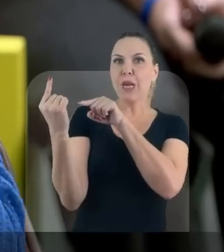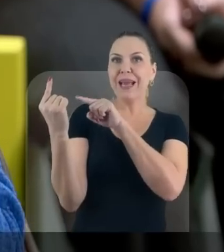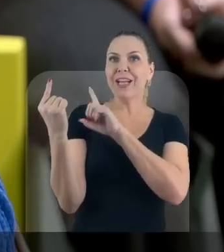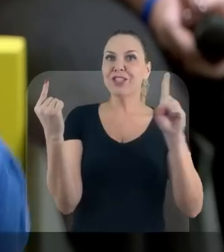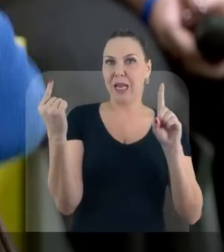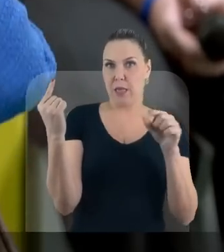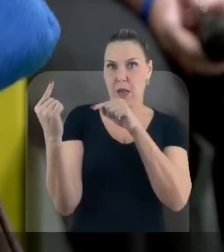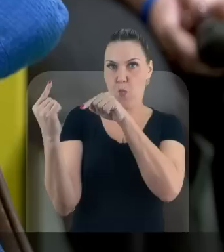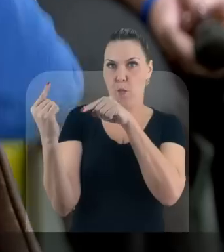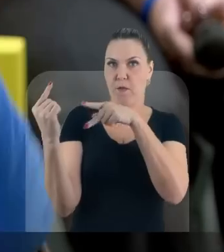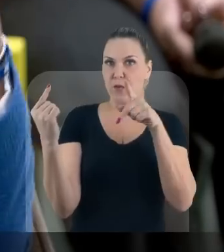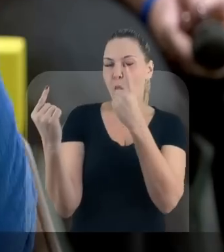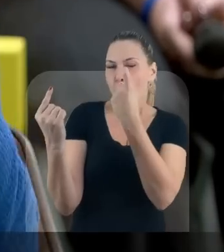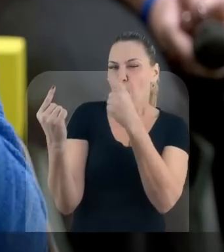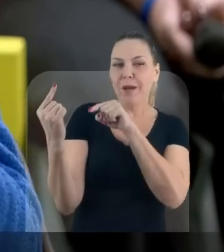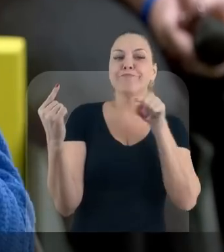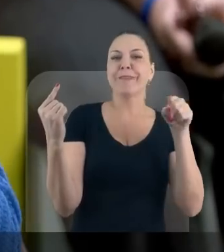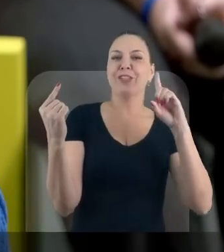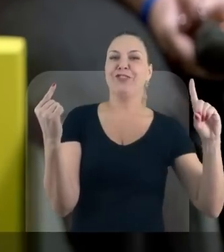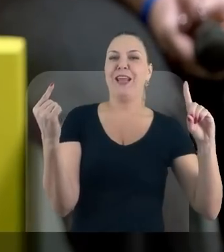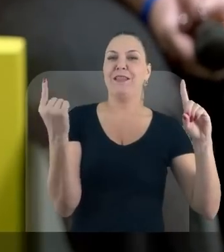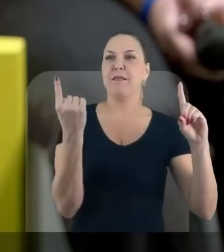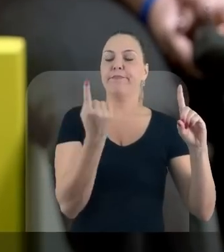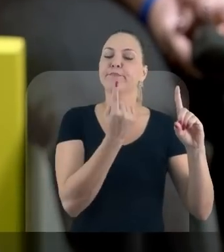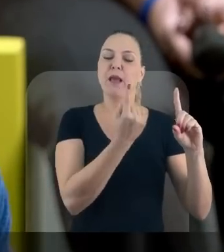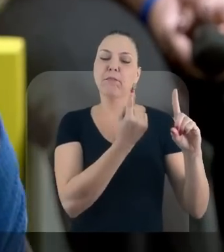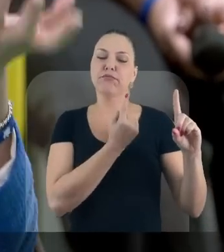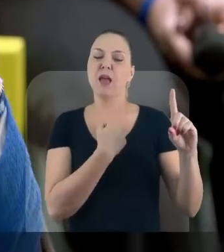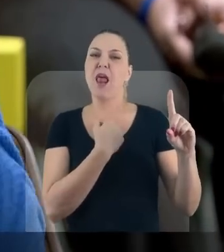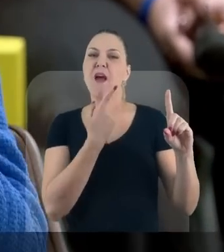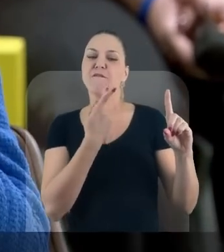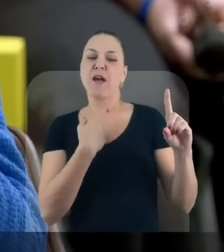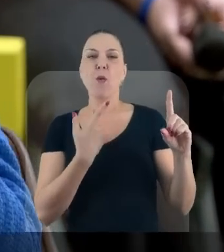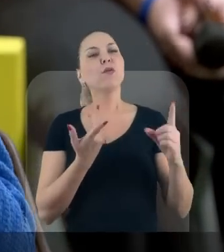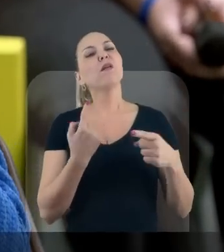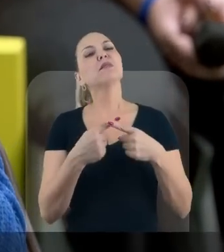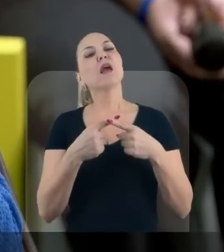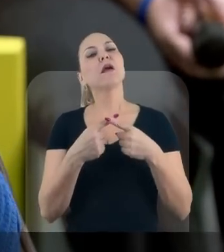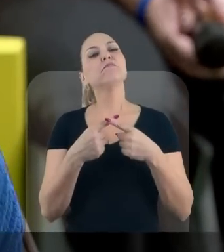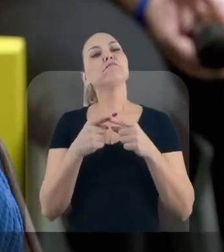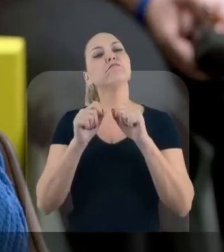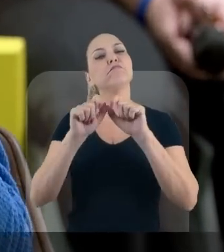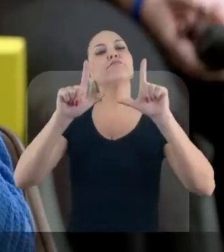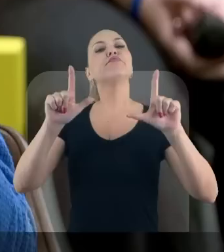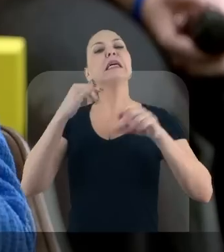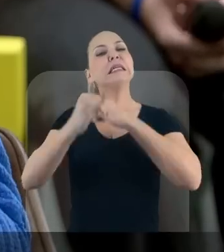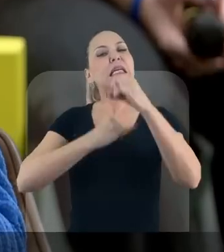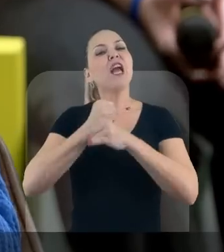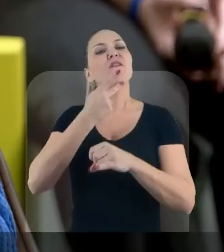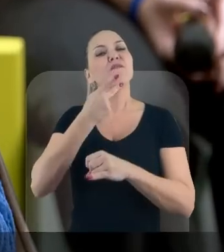da direita da escola, do ensino médio. E aí ela falou, por que você não abre uma página para falar sobre